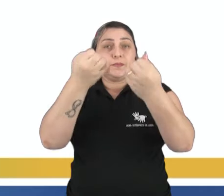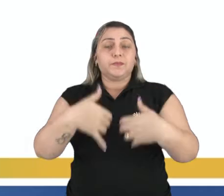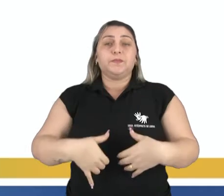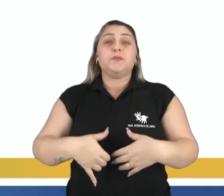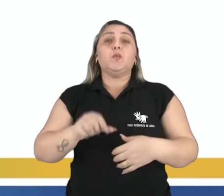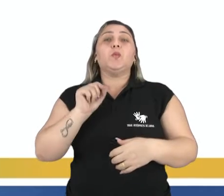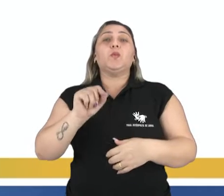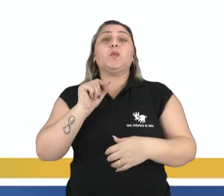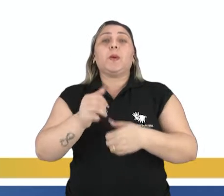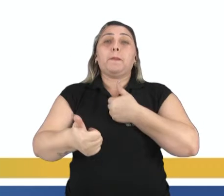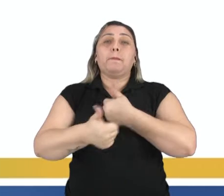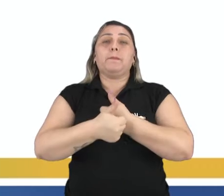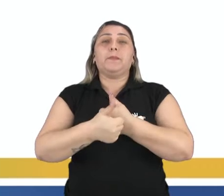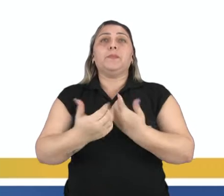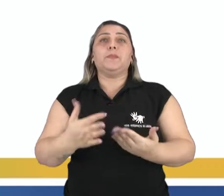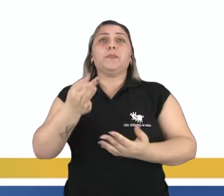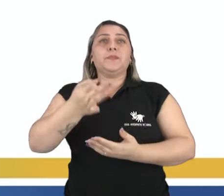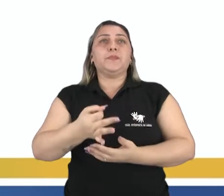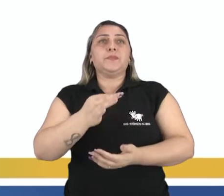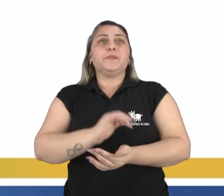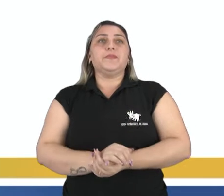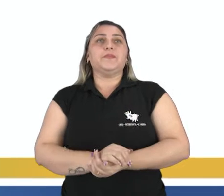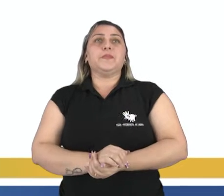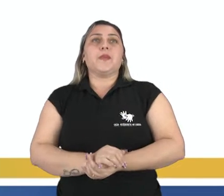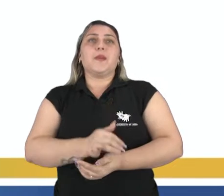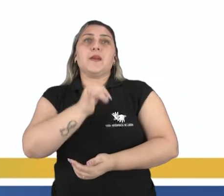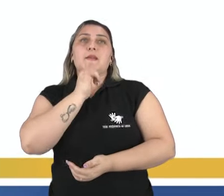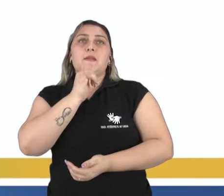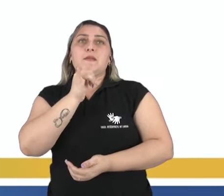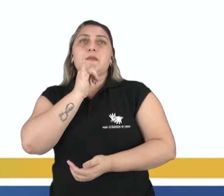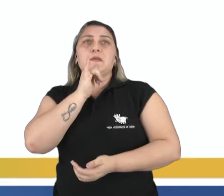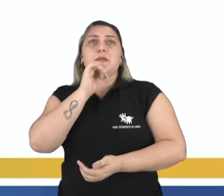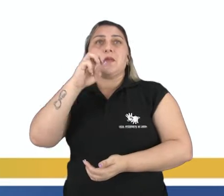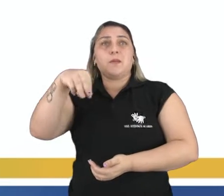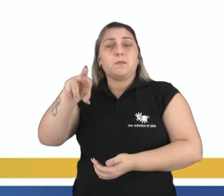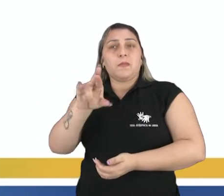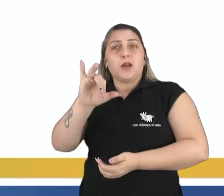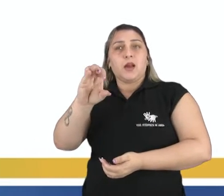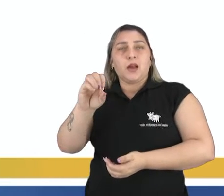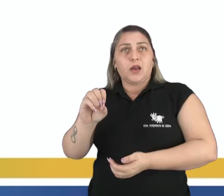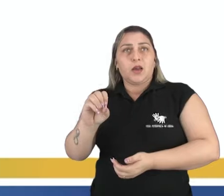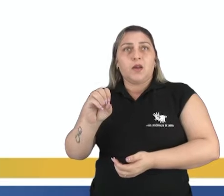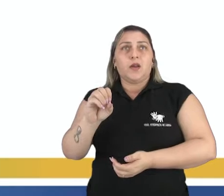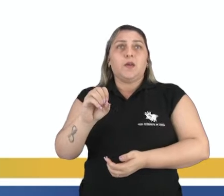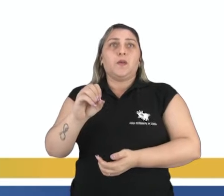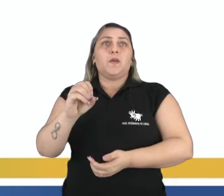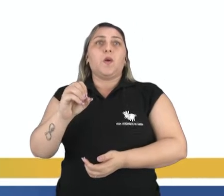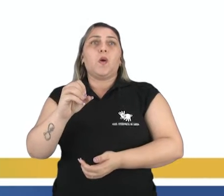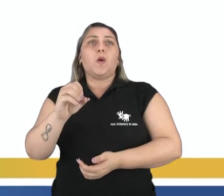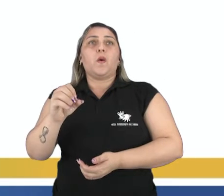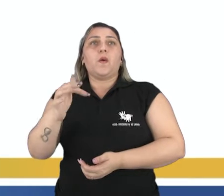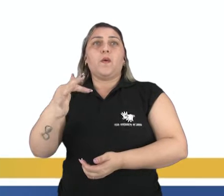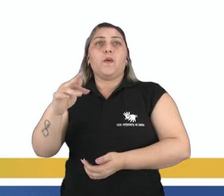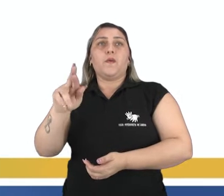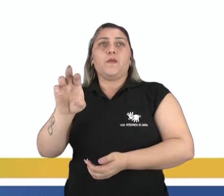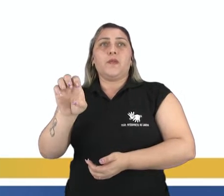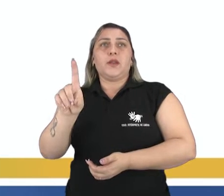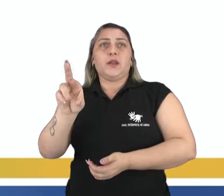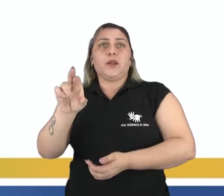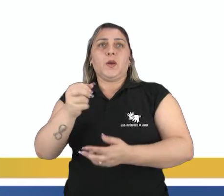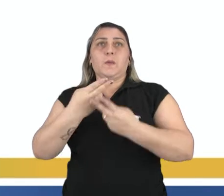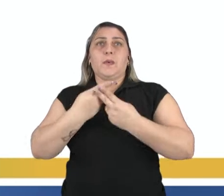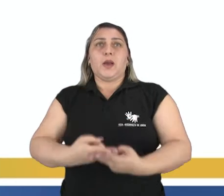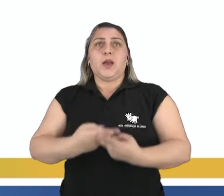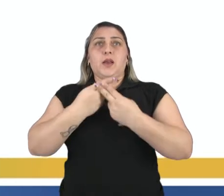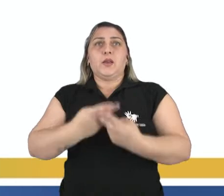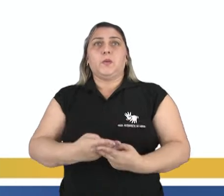está ao redor dele, tá certo? Nós temos aqui um exemplo de Mário de Andrade que diz assim: Frederico Paciência